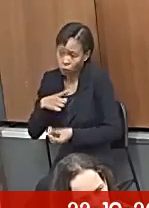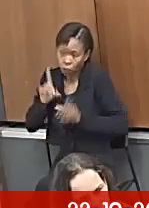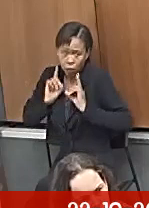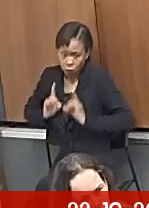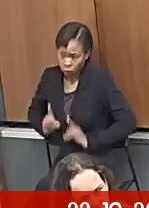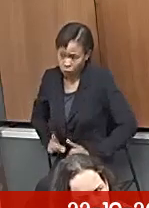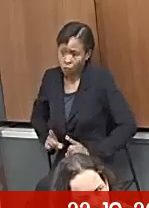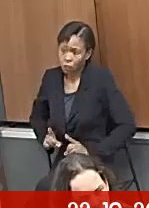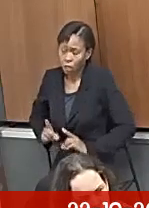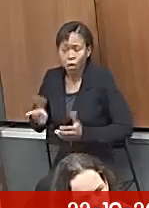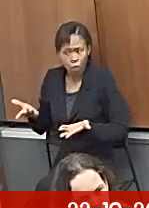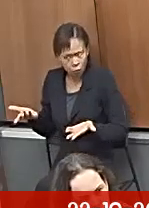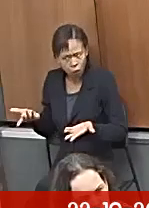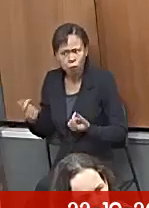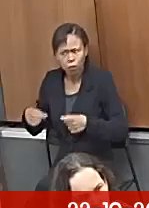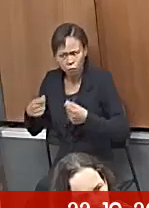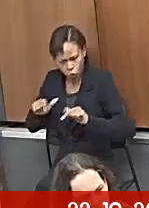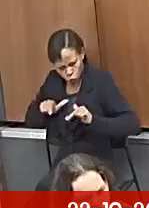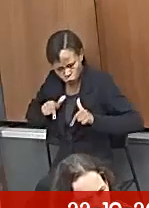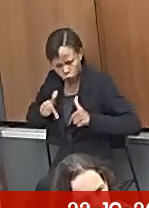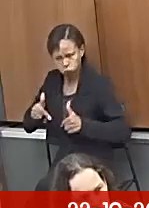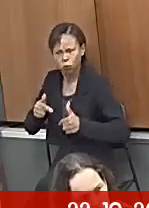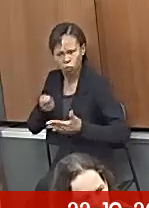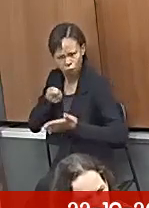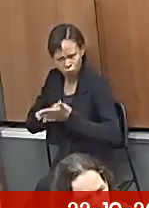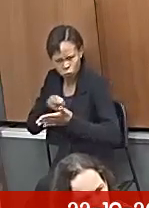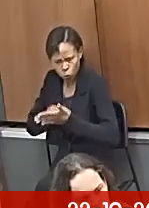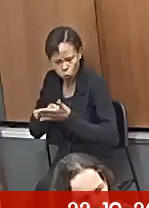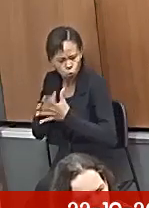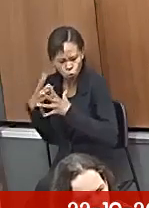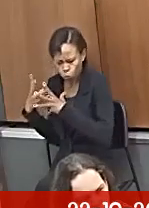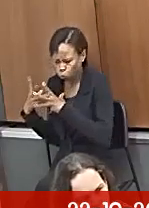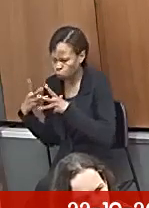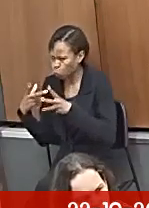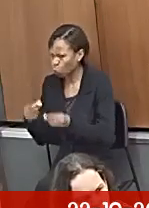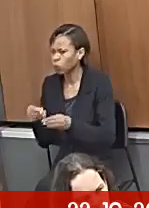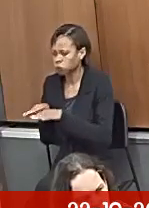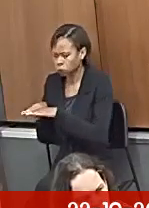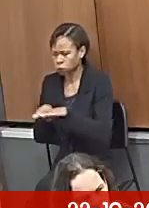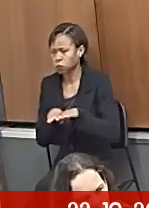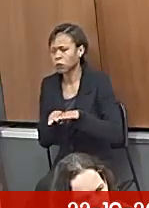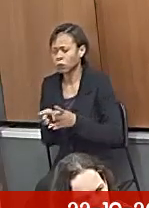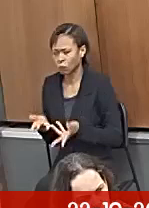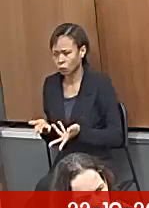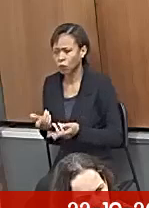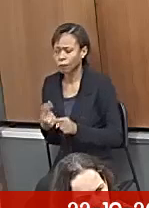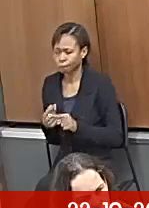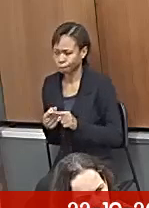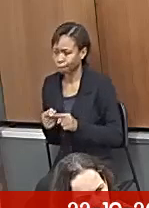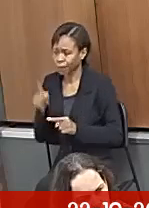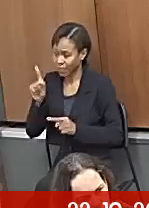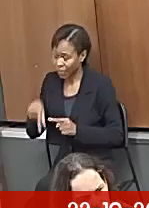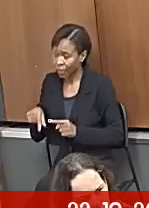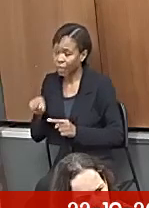eu acho que todo mundo tem que engajar nessa luta. Nessa luta, né, porque